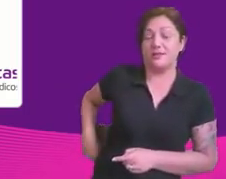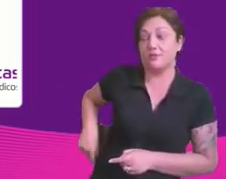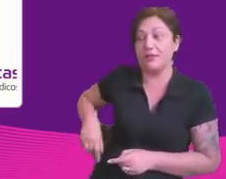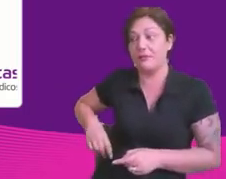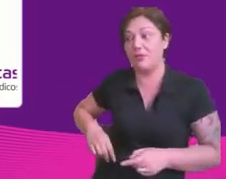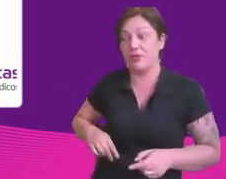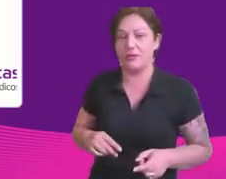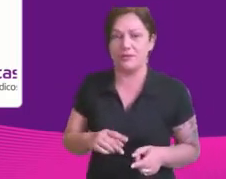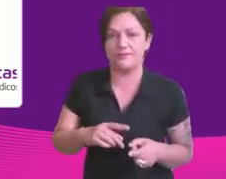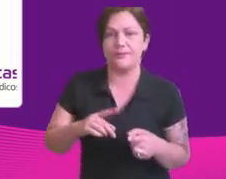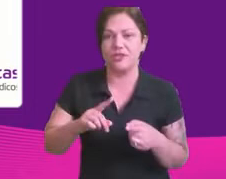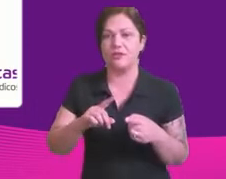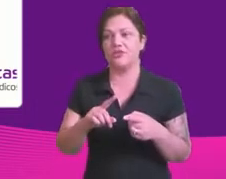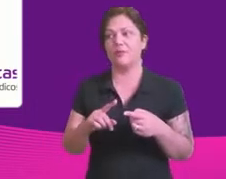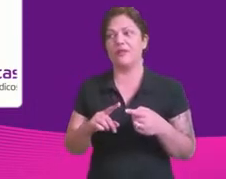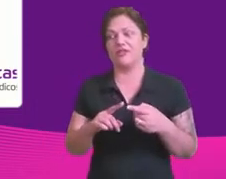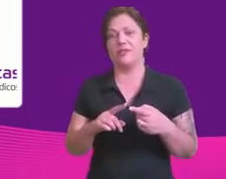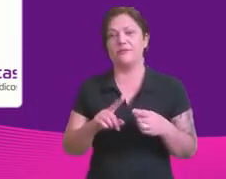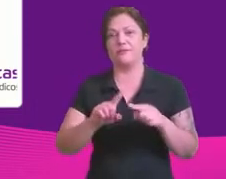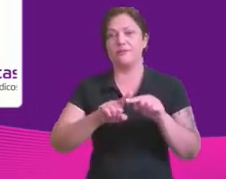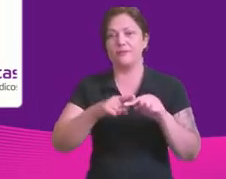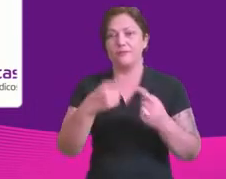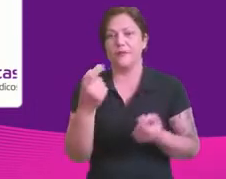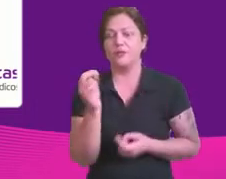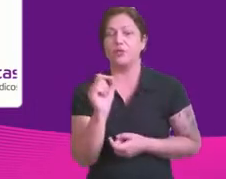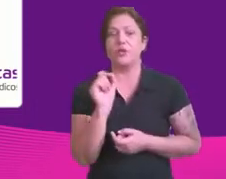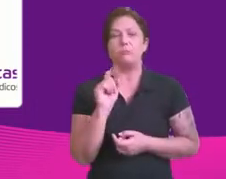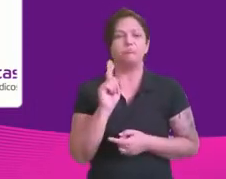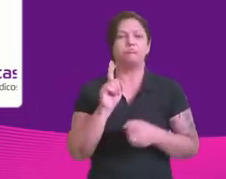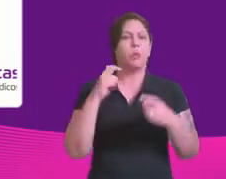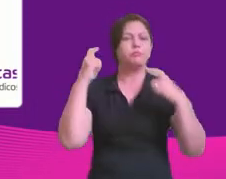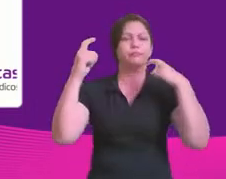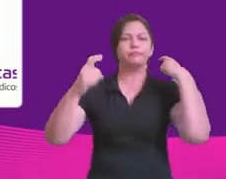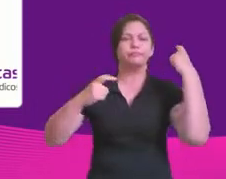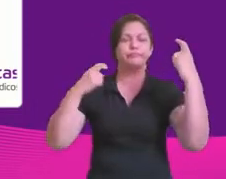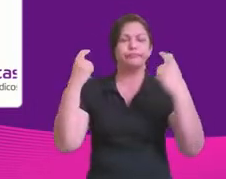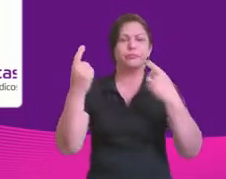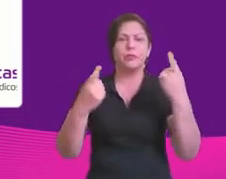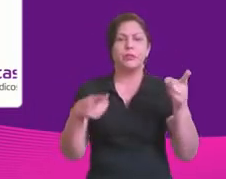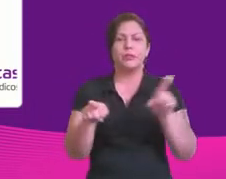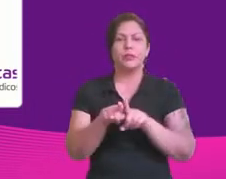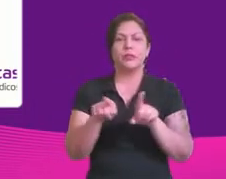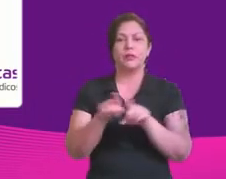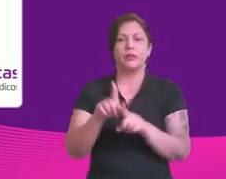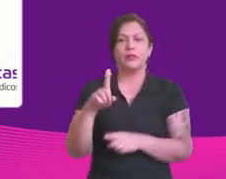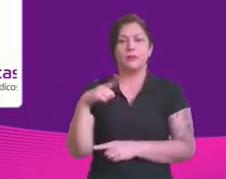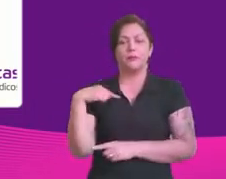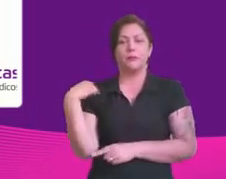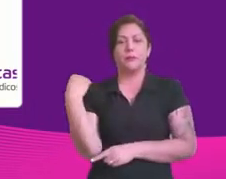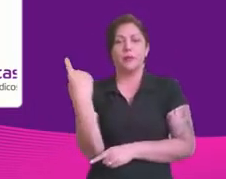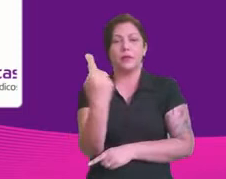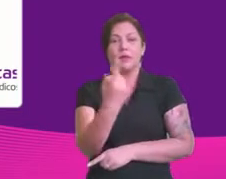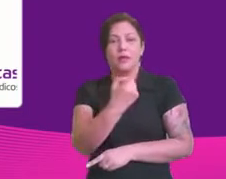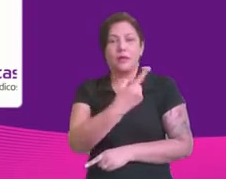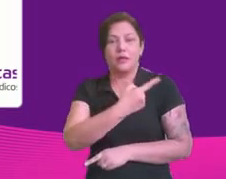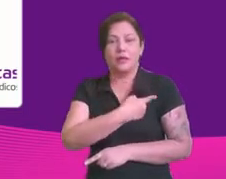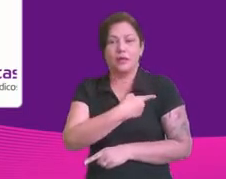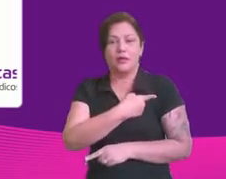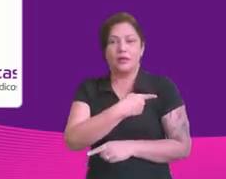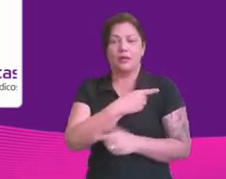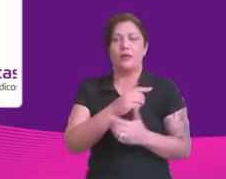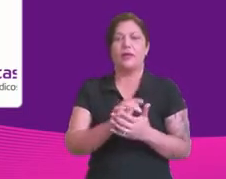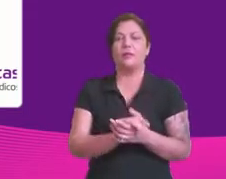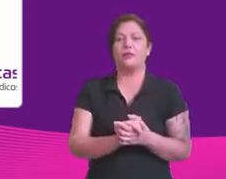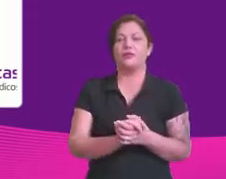de uma doença peritoneal que tanto preocupa a gente em relação à chance de